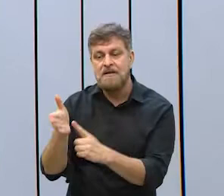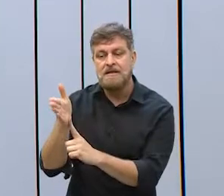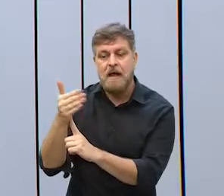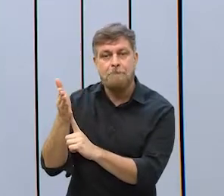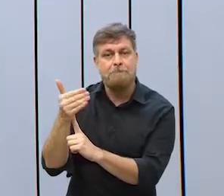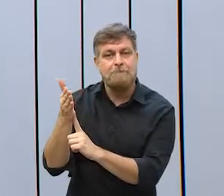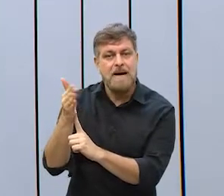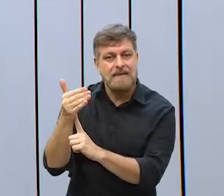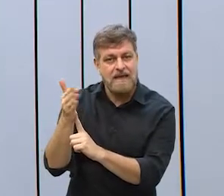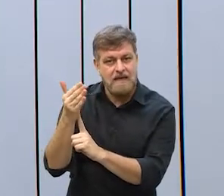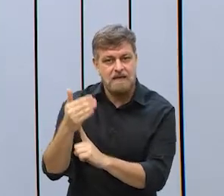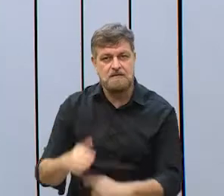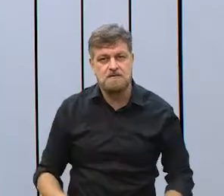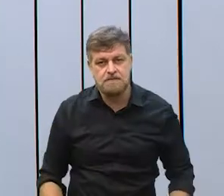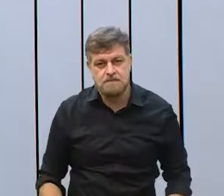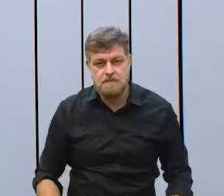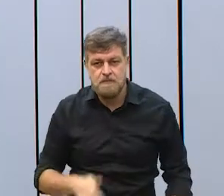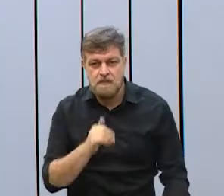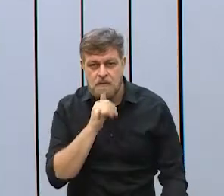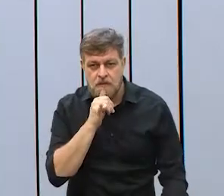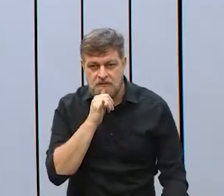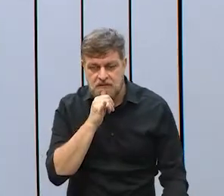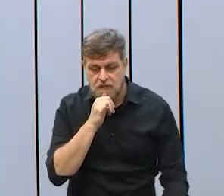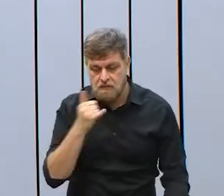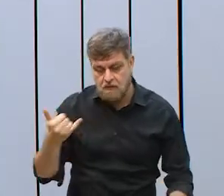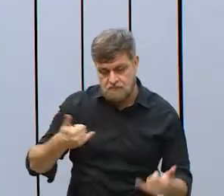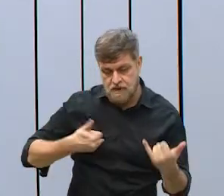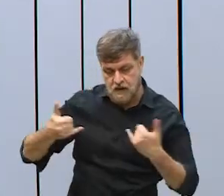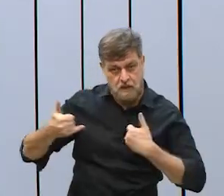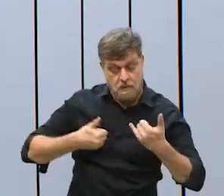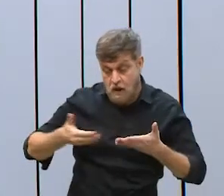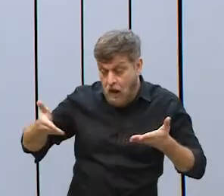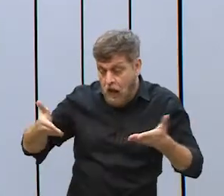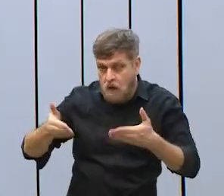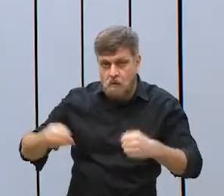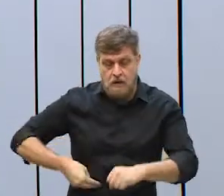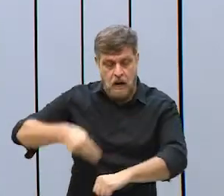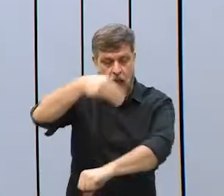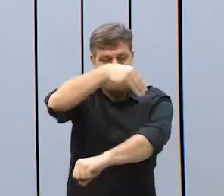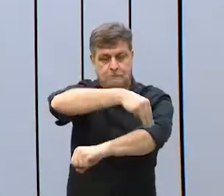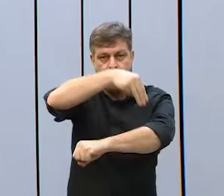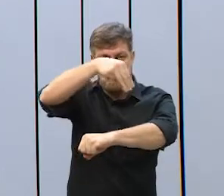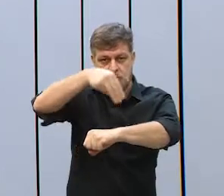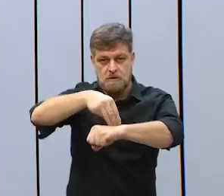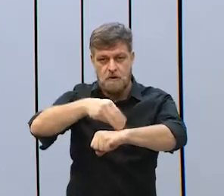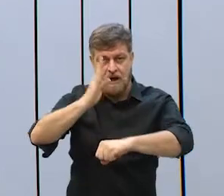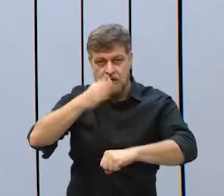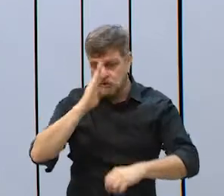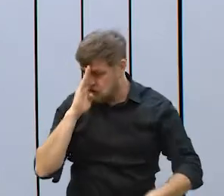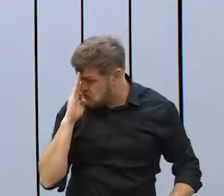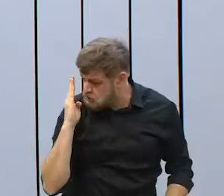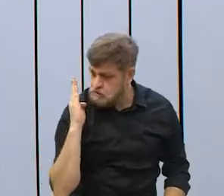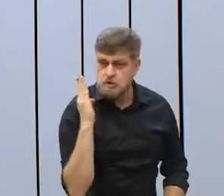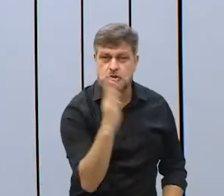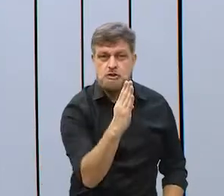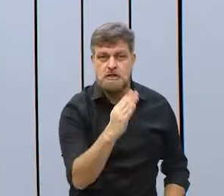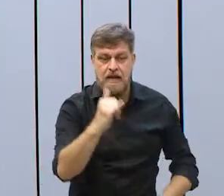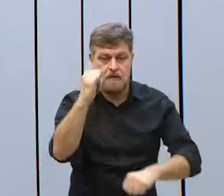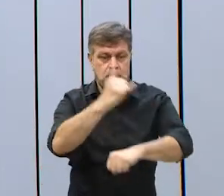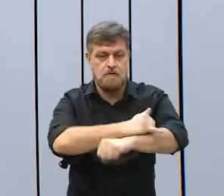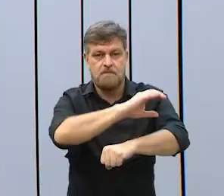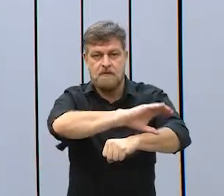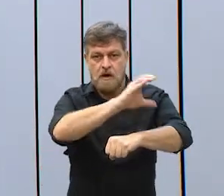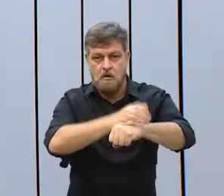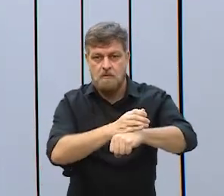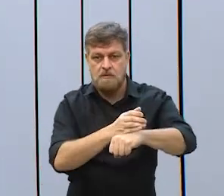desafogar ali. Mas, por exemplo, eu fiquei sabendo agora que Montemor está ligando diretamente com Viracopos,